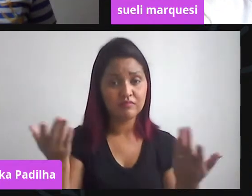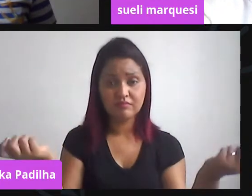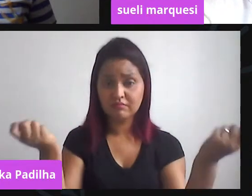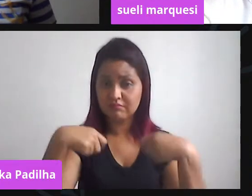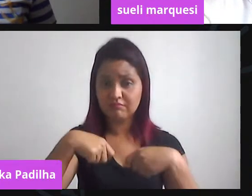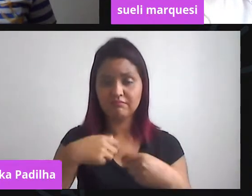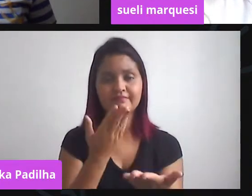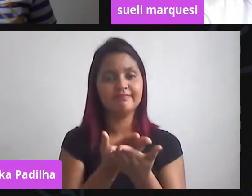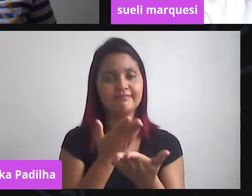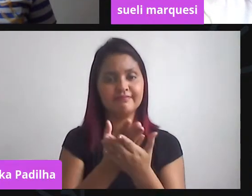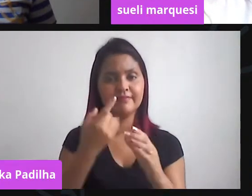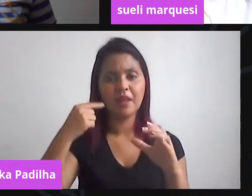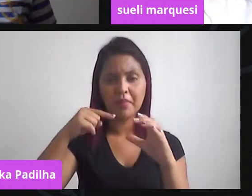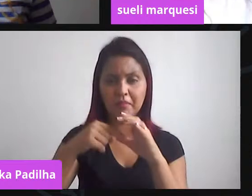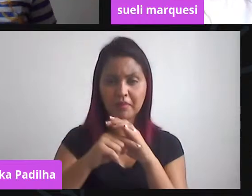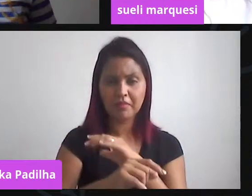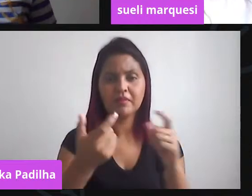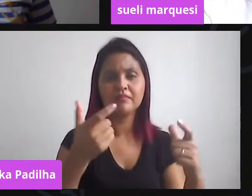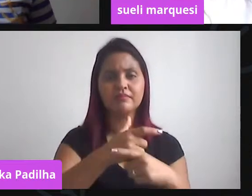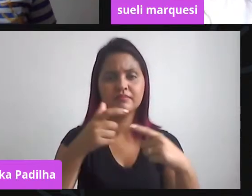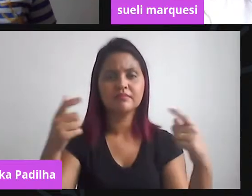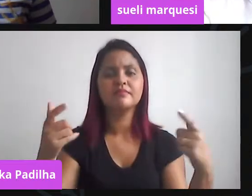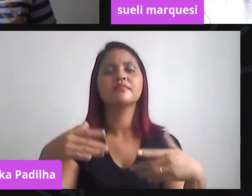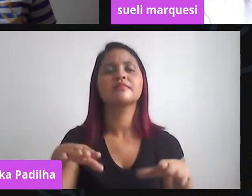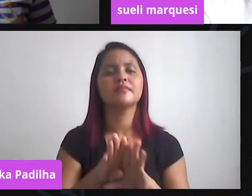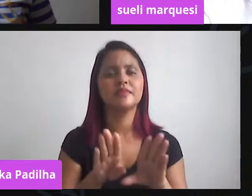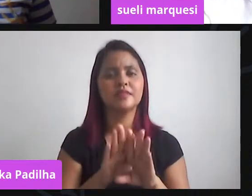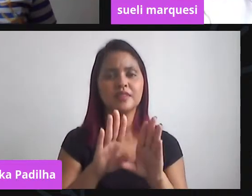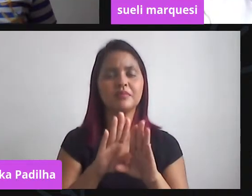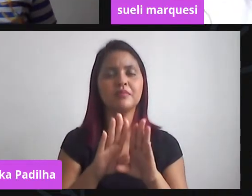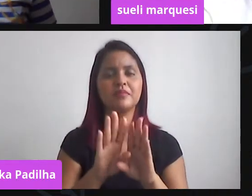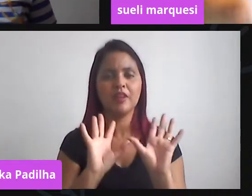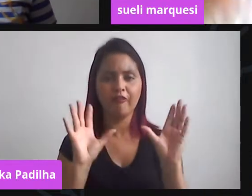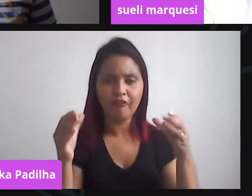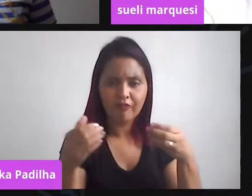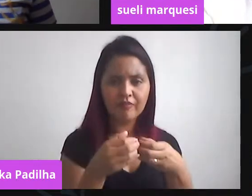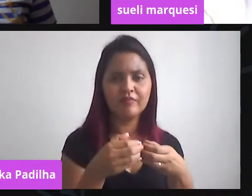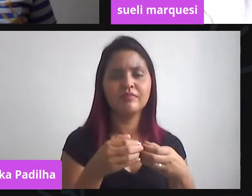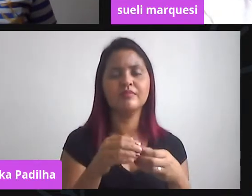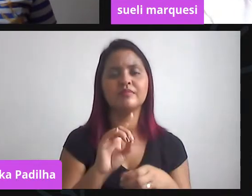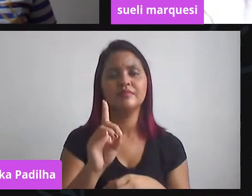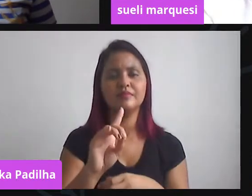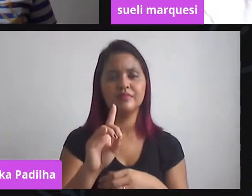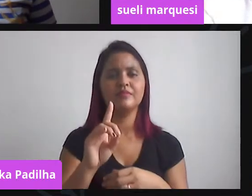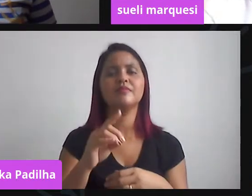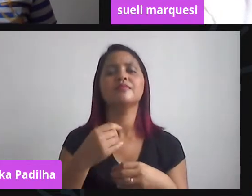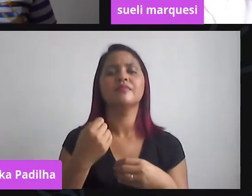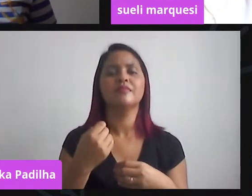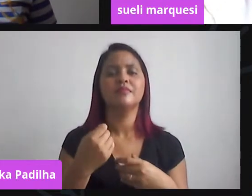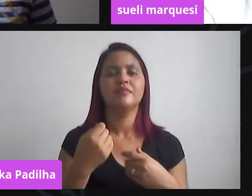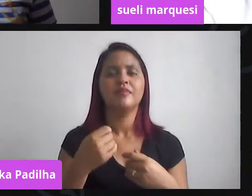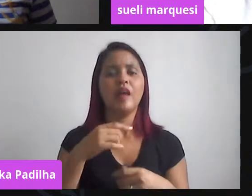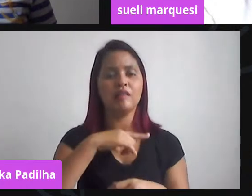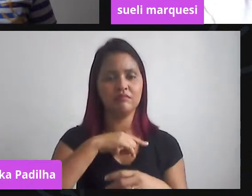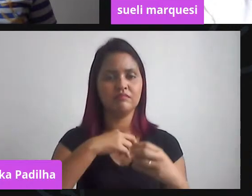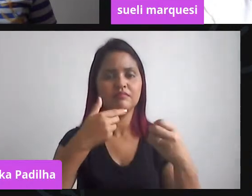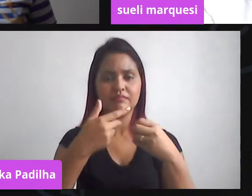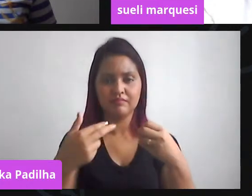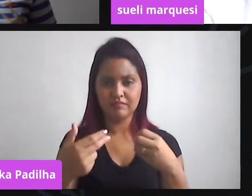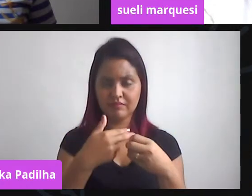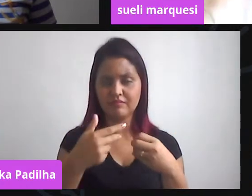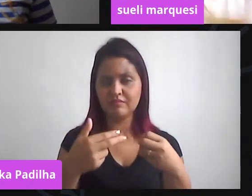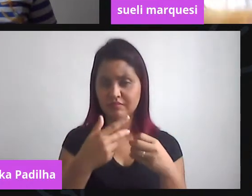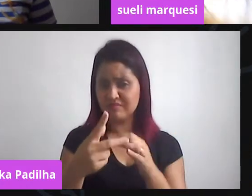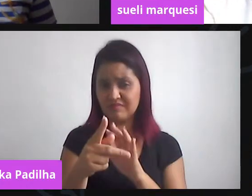mais abrangente, e ela não se fecha em si mesma, não, pela própria natureza do objeto que nós temos,